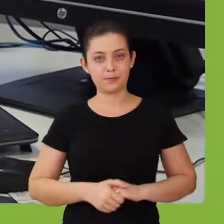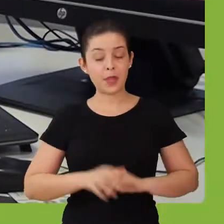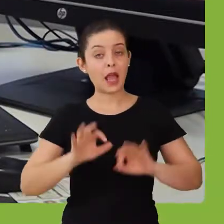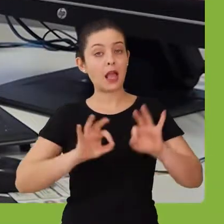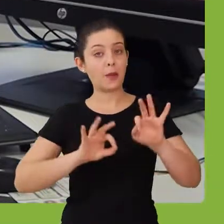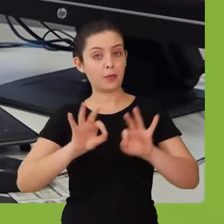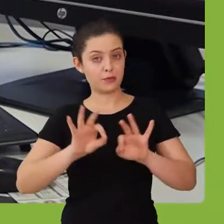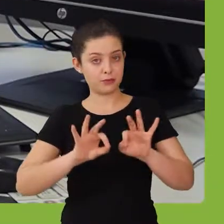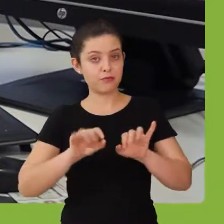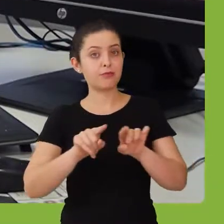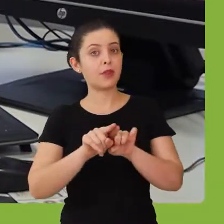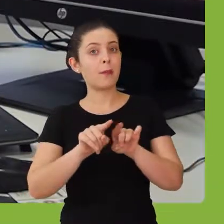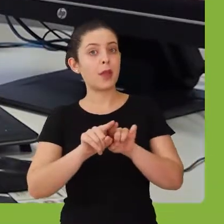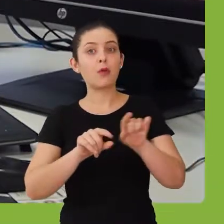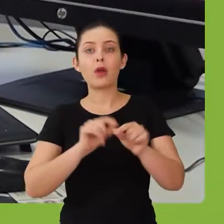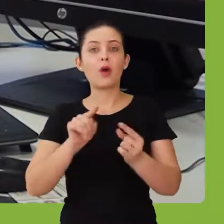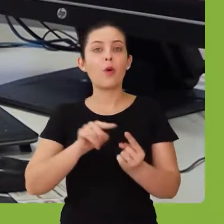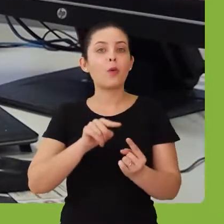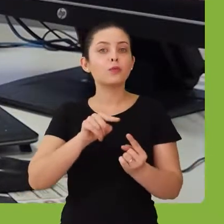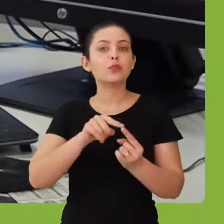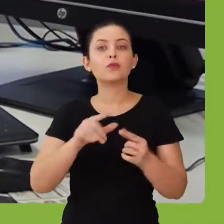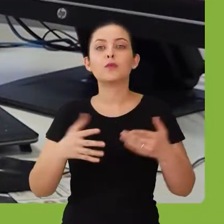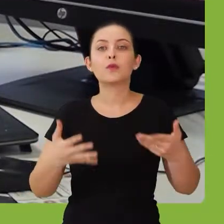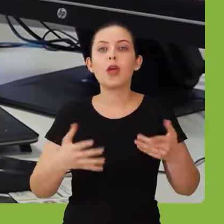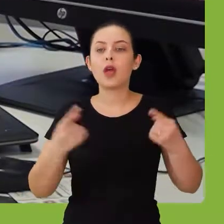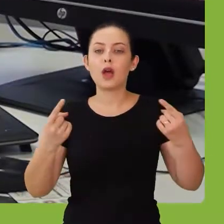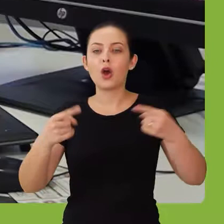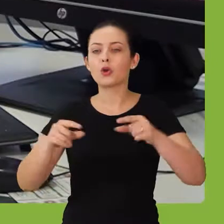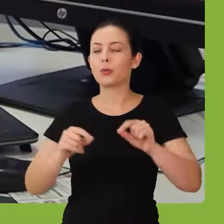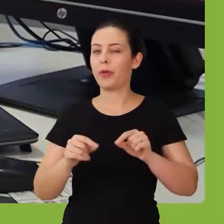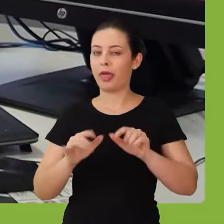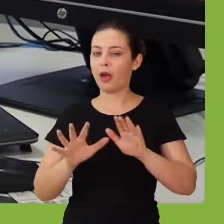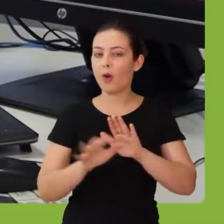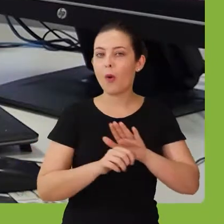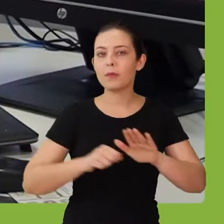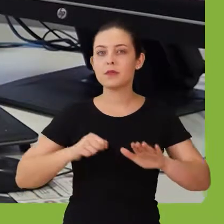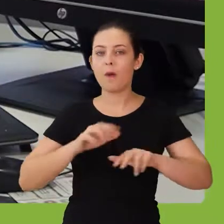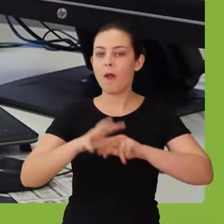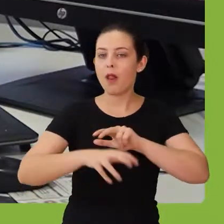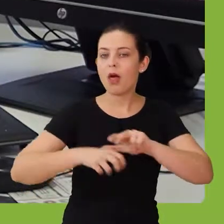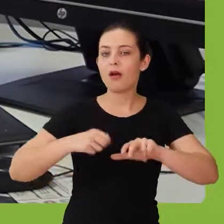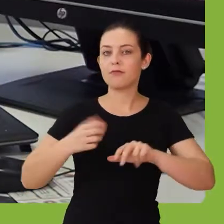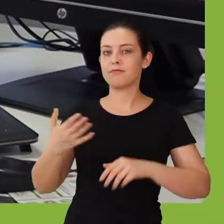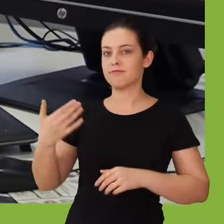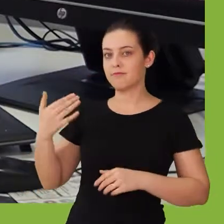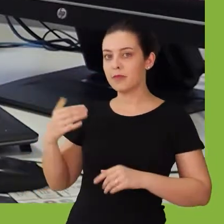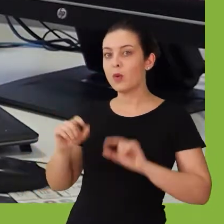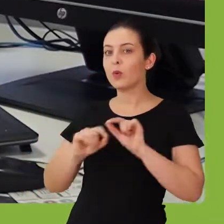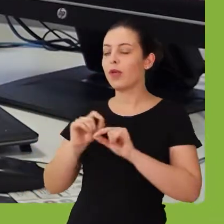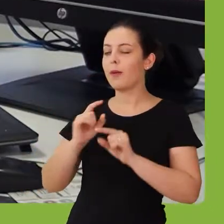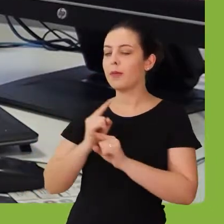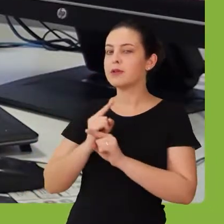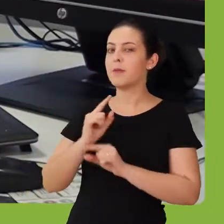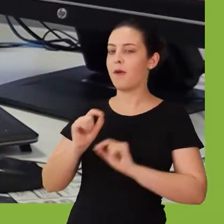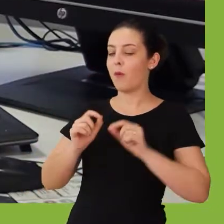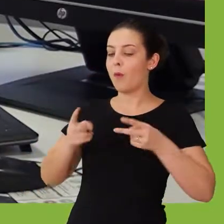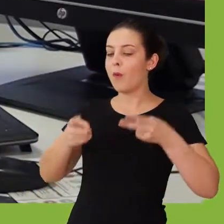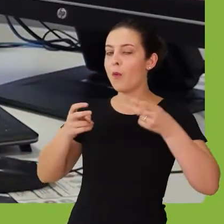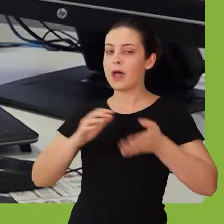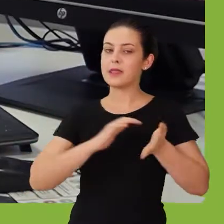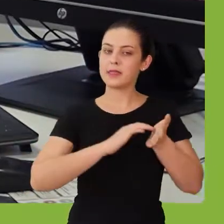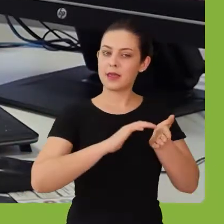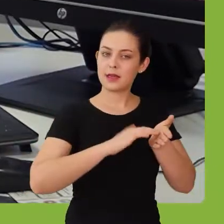projeto também tem por finalidade combater atos de corrupção porque à época inclusive se constatou que os secretários